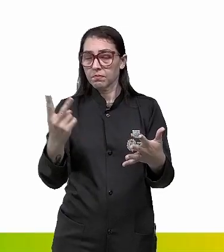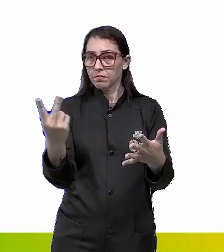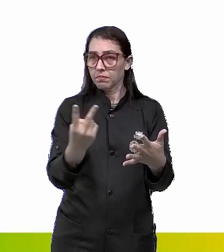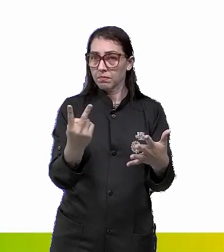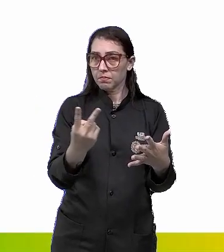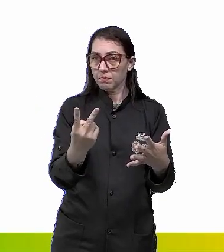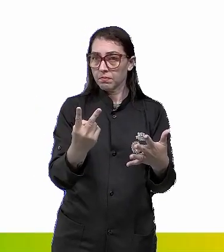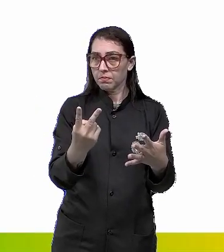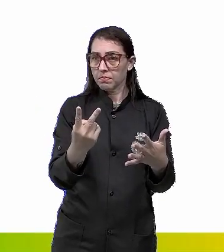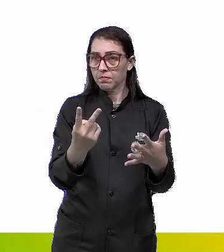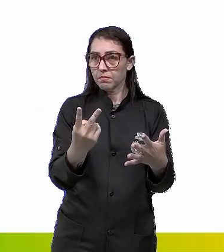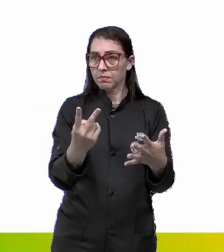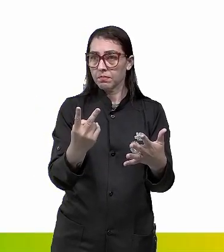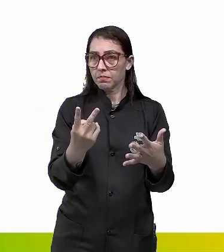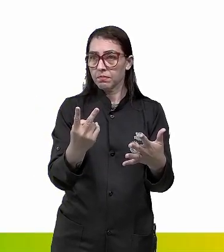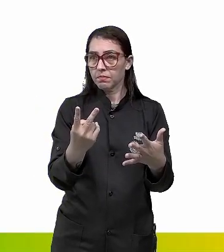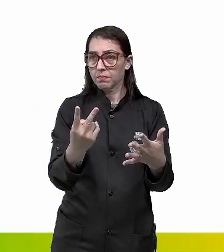para